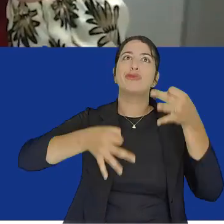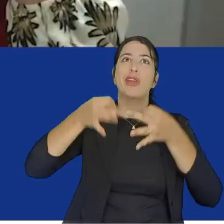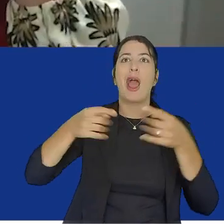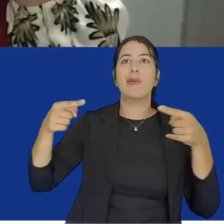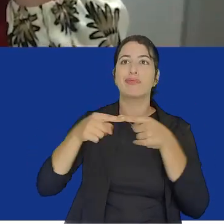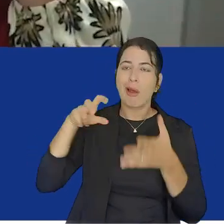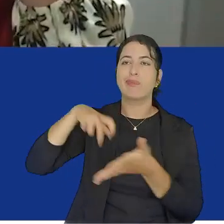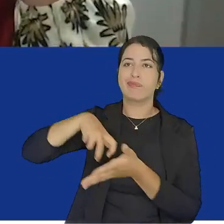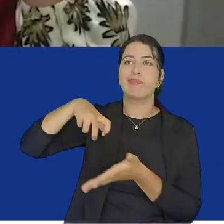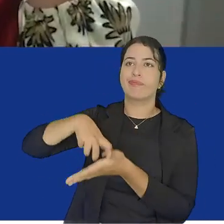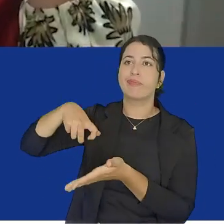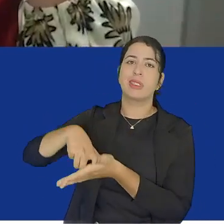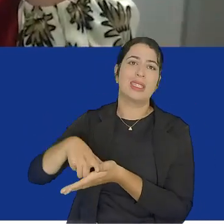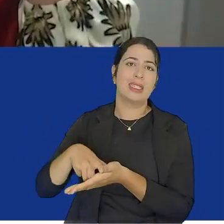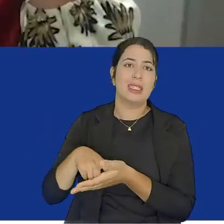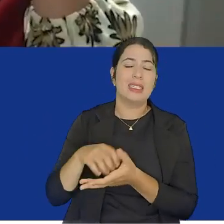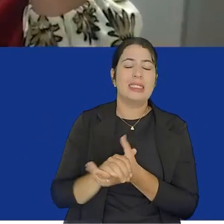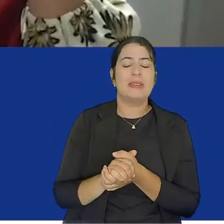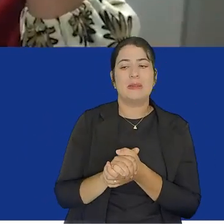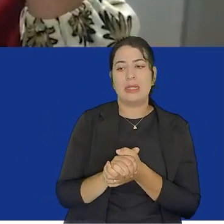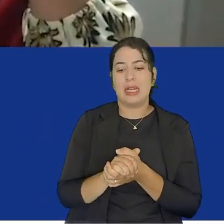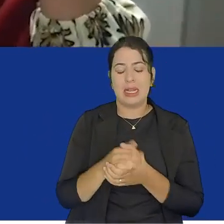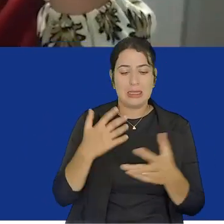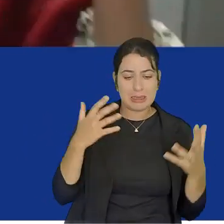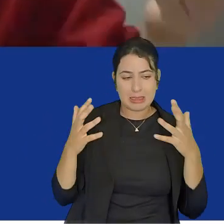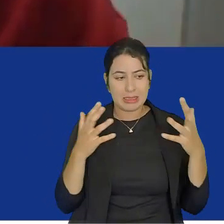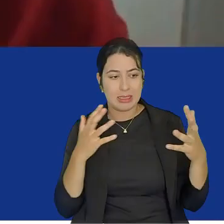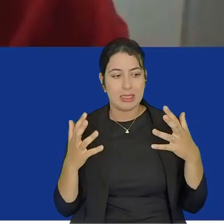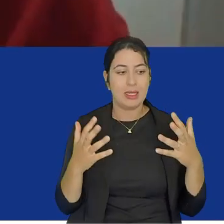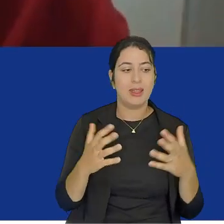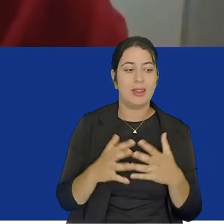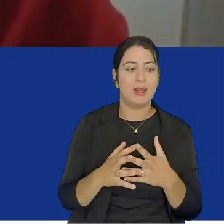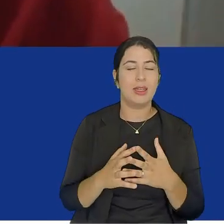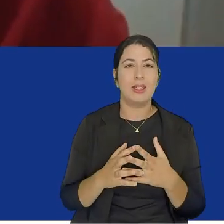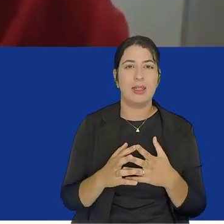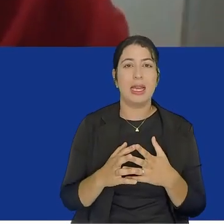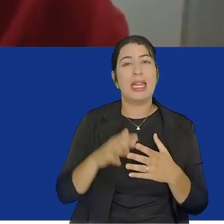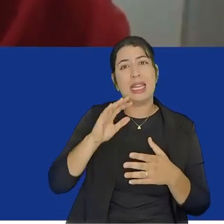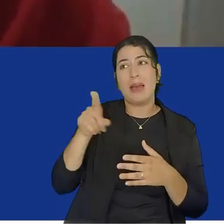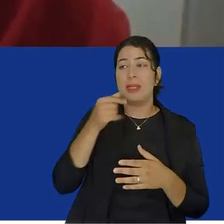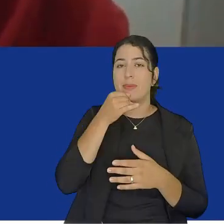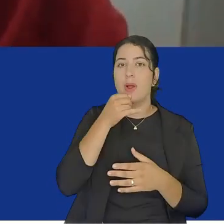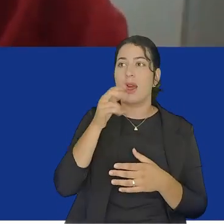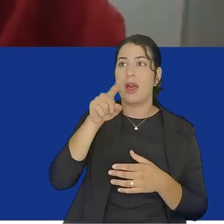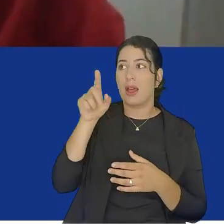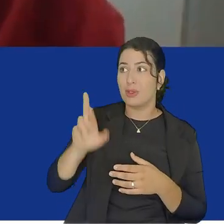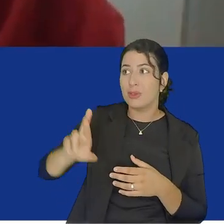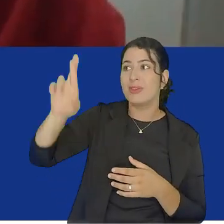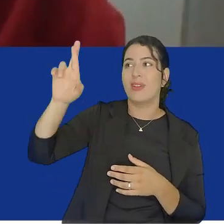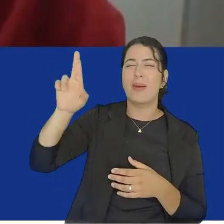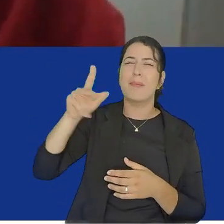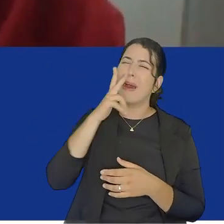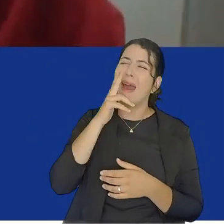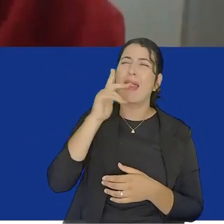vou prejudicar a minha diretora, que é doida, mas pô, ela já foi tão legal comigo tantas vezes, com aquele meu diretor,